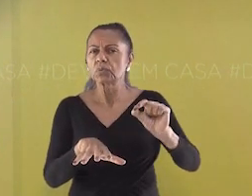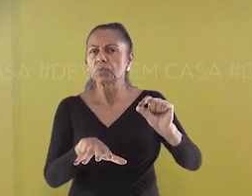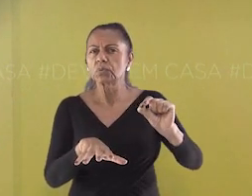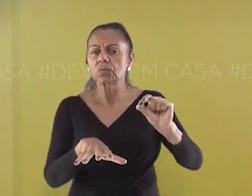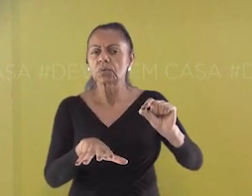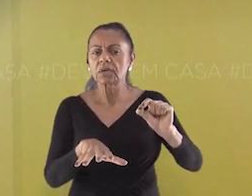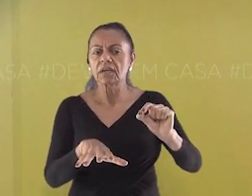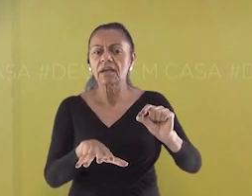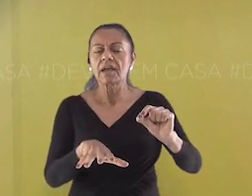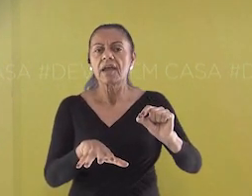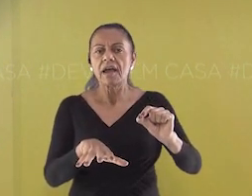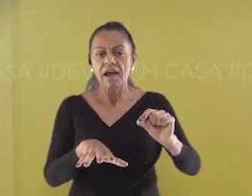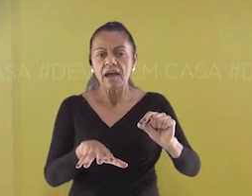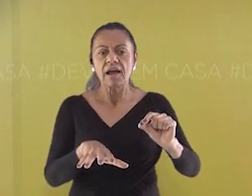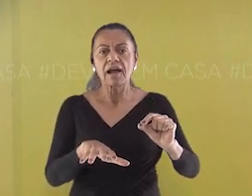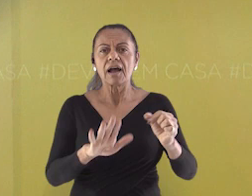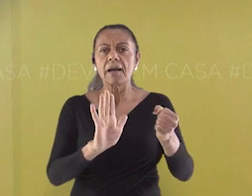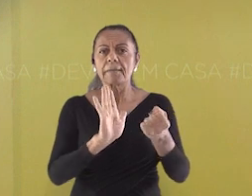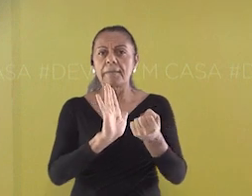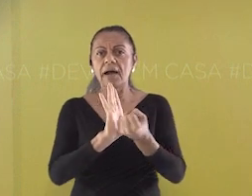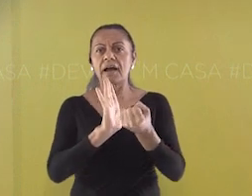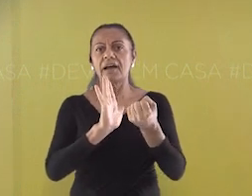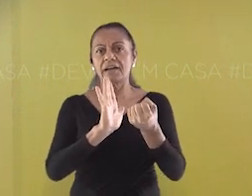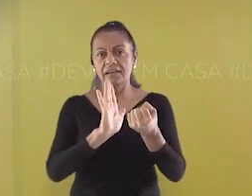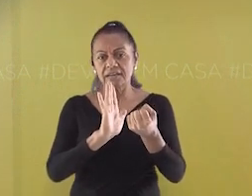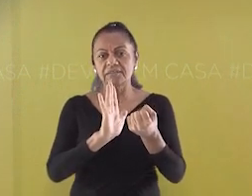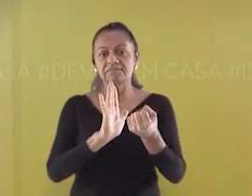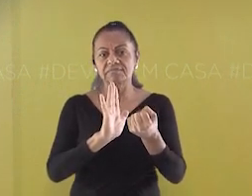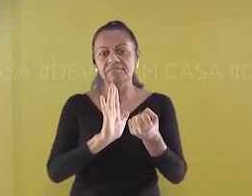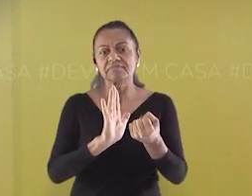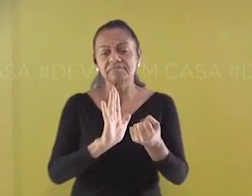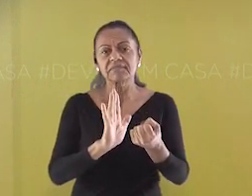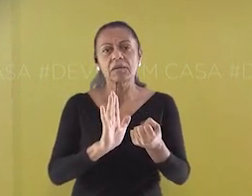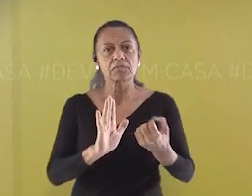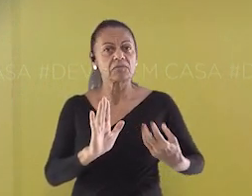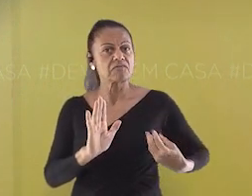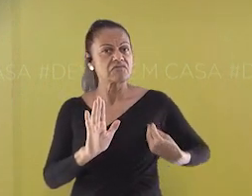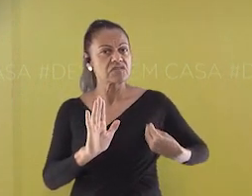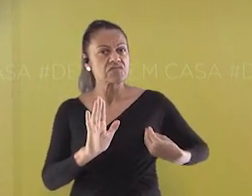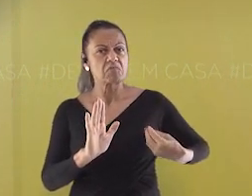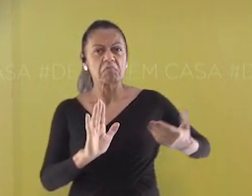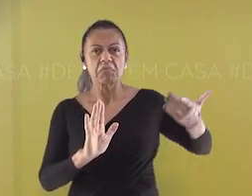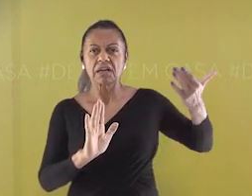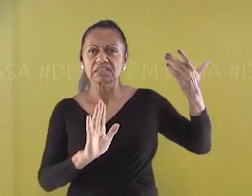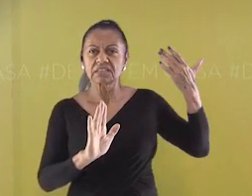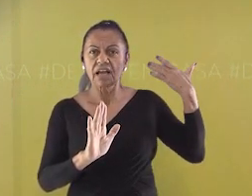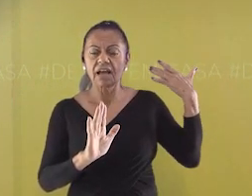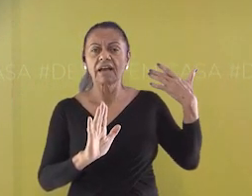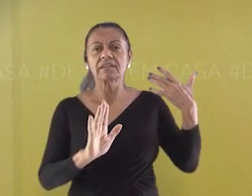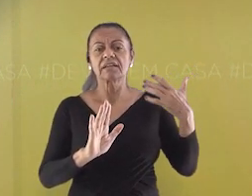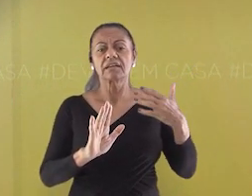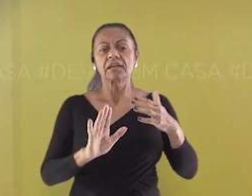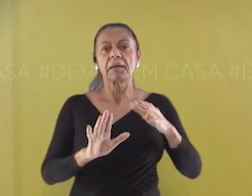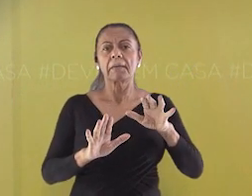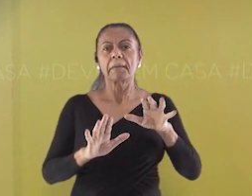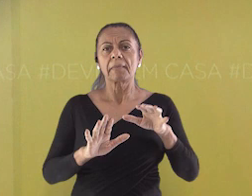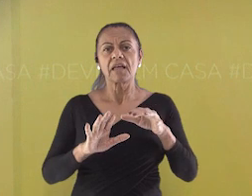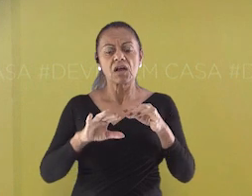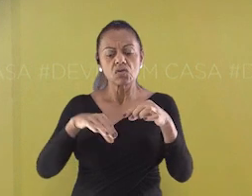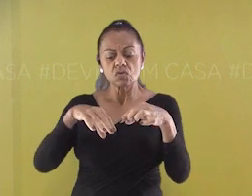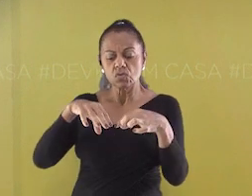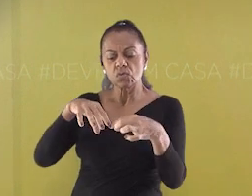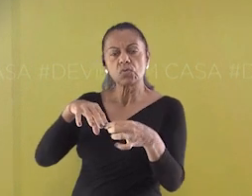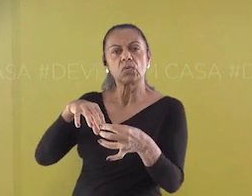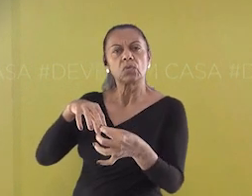considerados fósseis as marcas, ou seja, as impressões deixadas por atividades dos seres vivos,